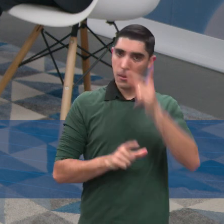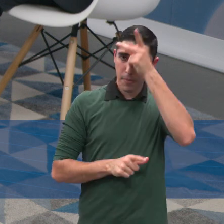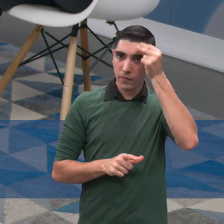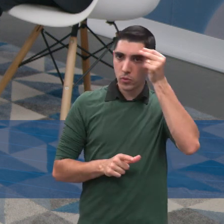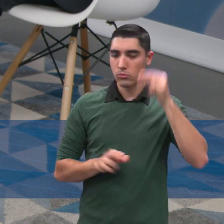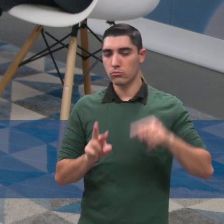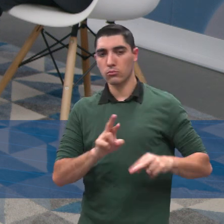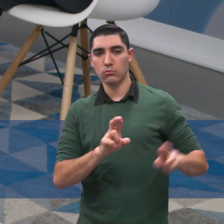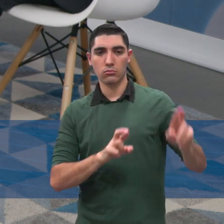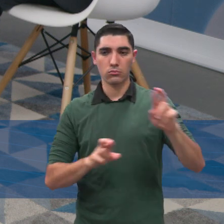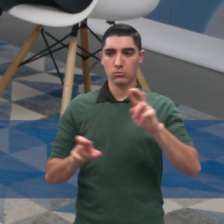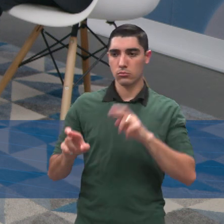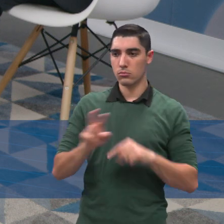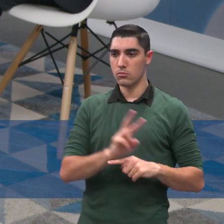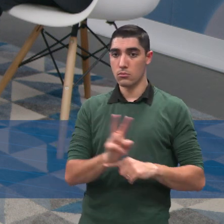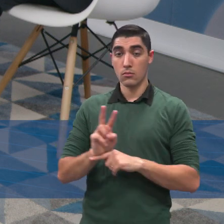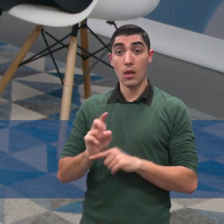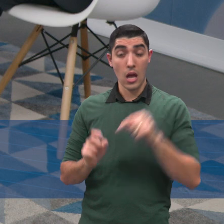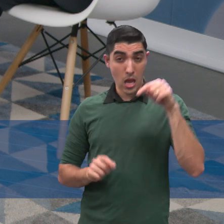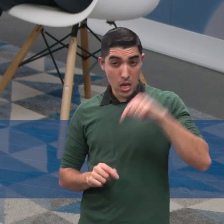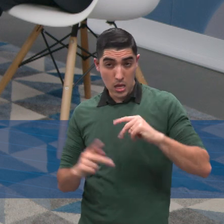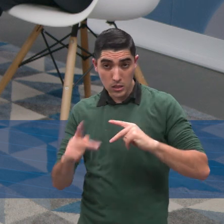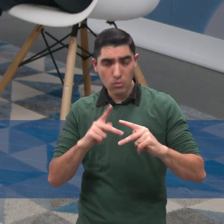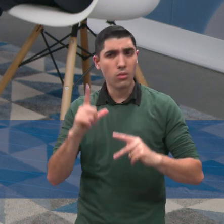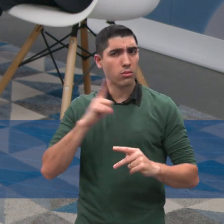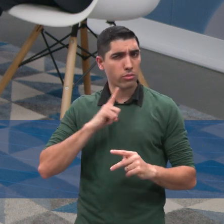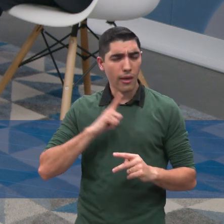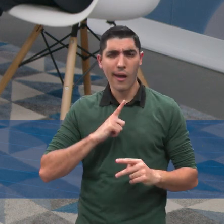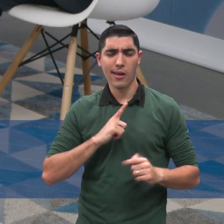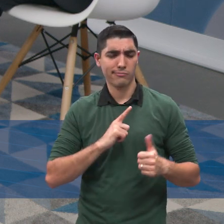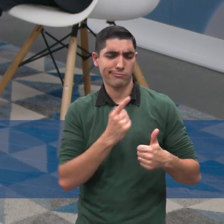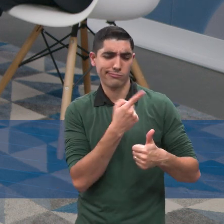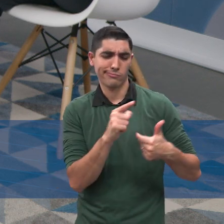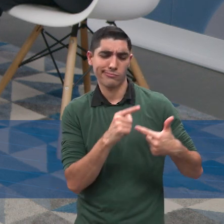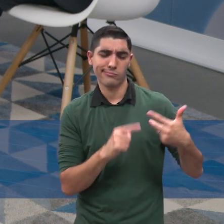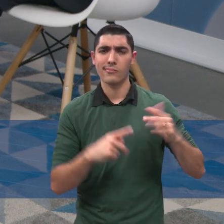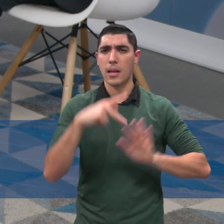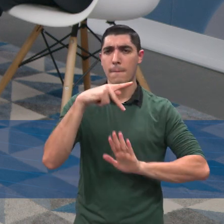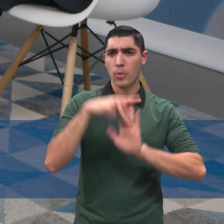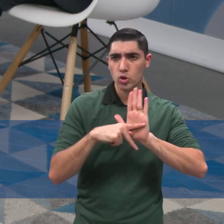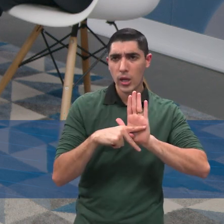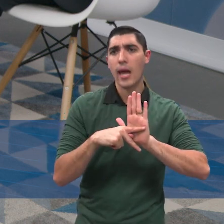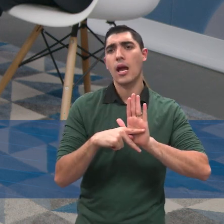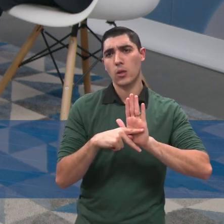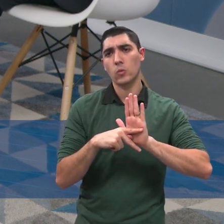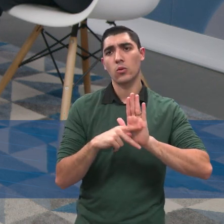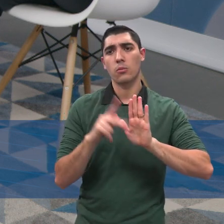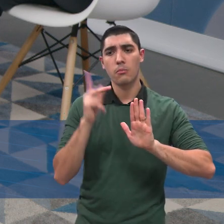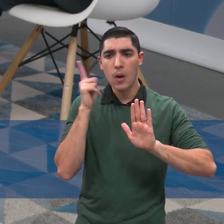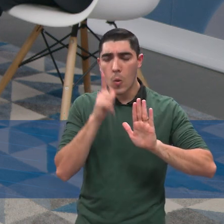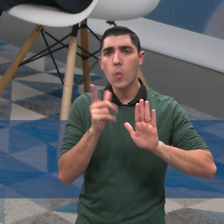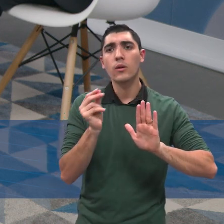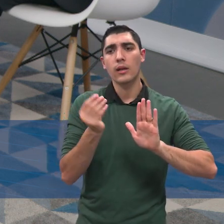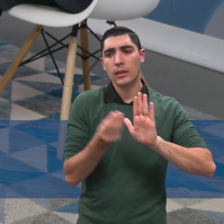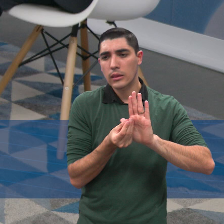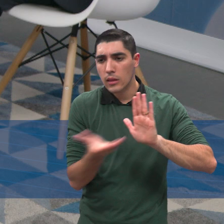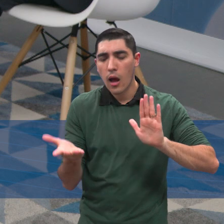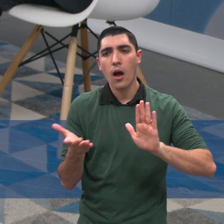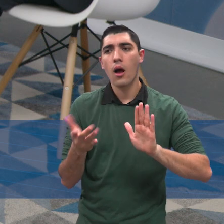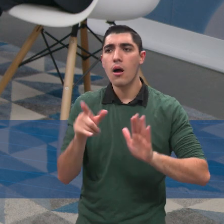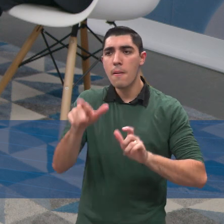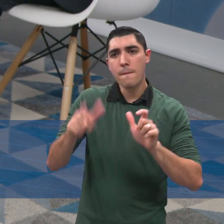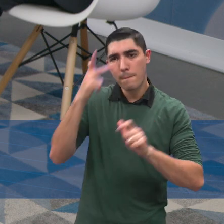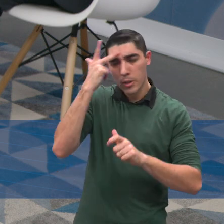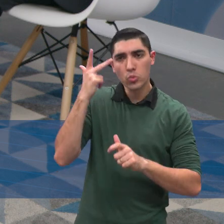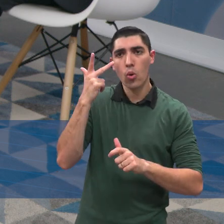se desenvolva, né? E São José tem diversos programas, né, de fornecimento de